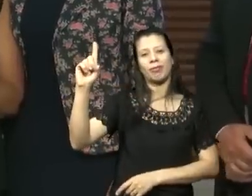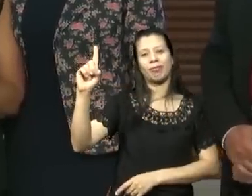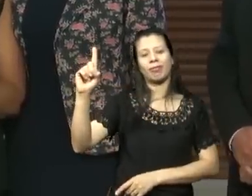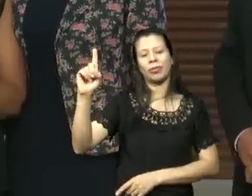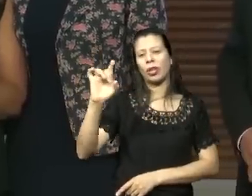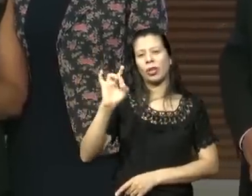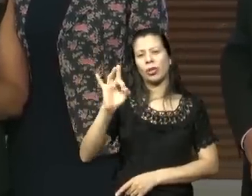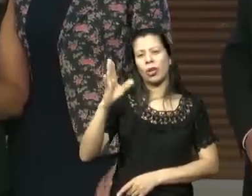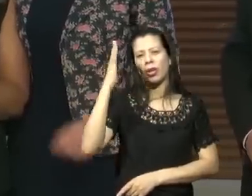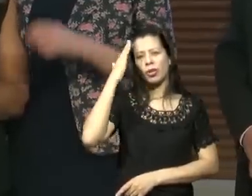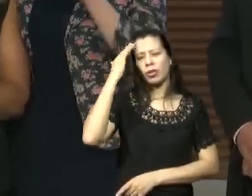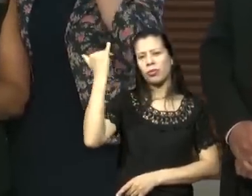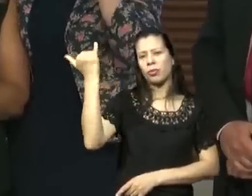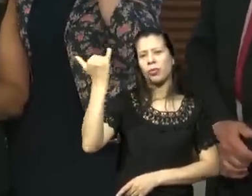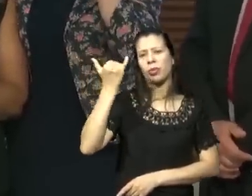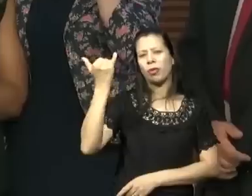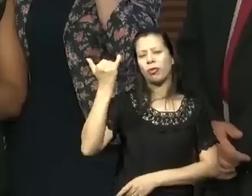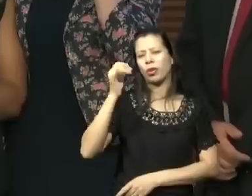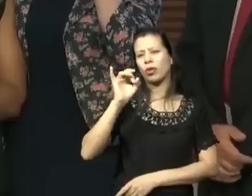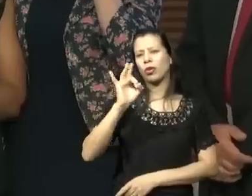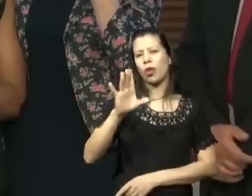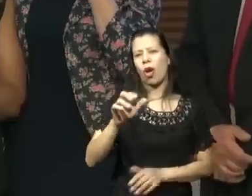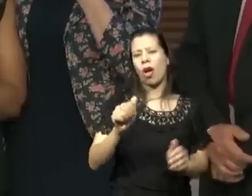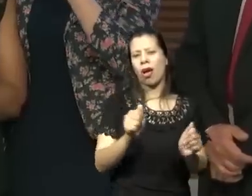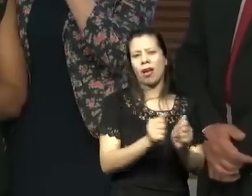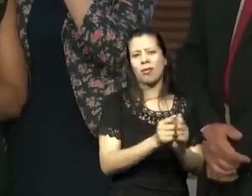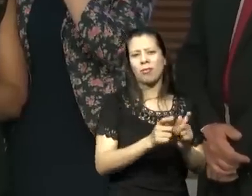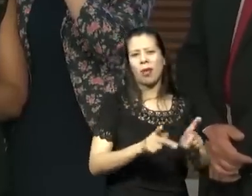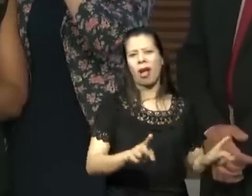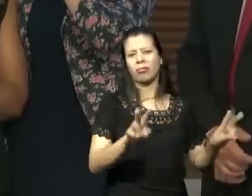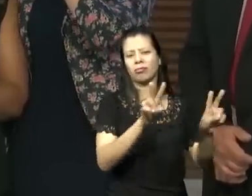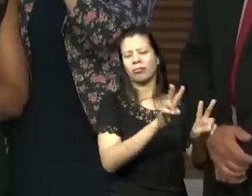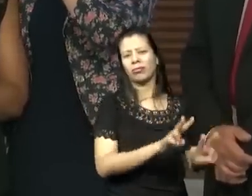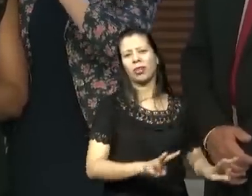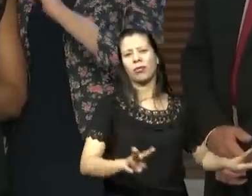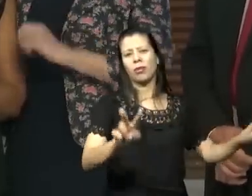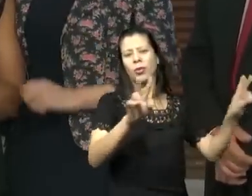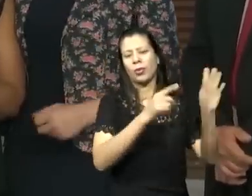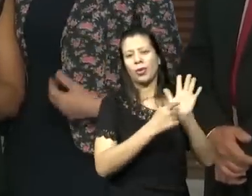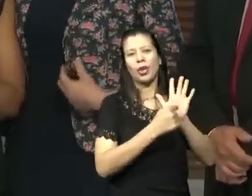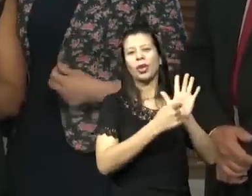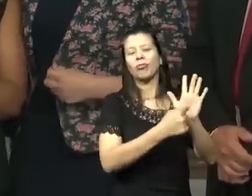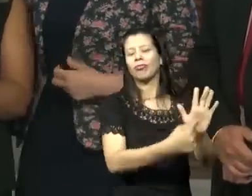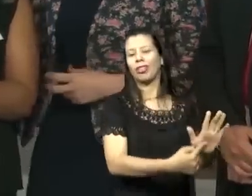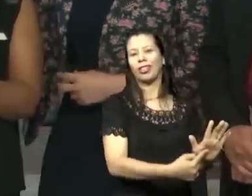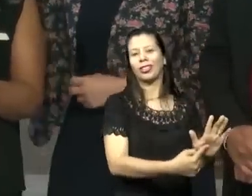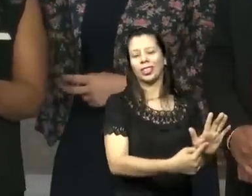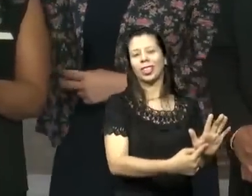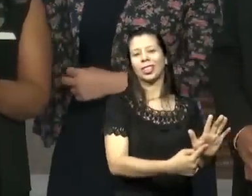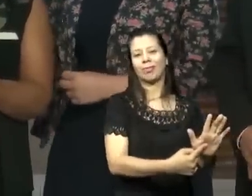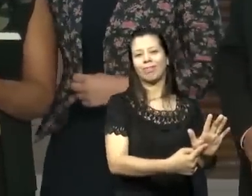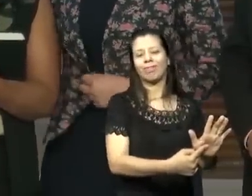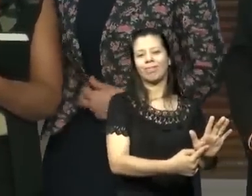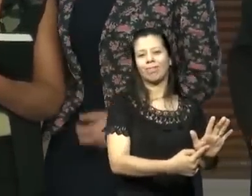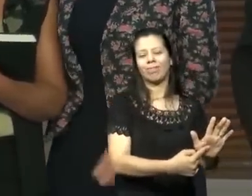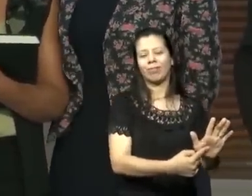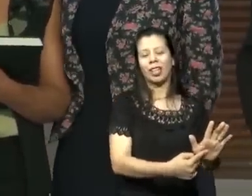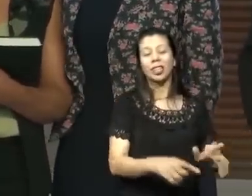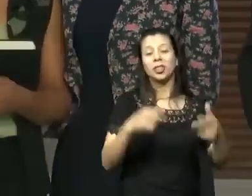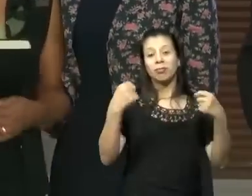não são apenas as visões do Apocalipse as grandes visões se no centro não estiver